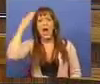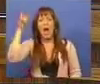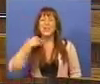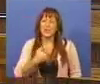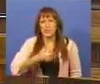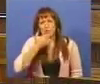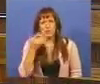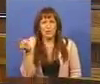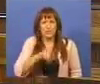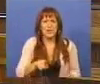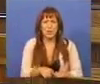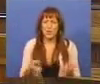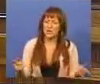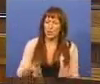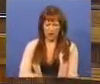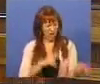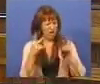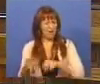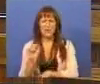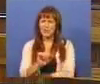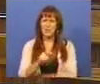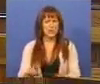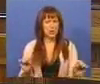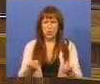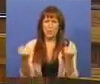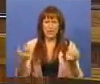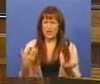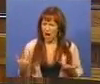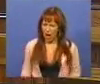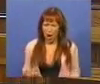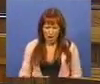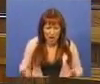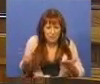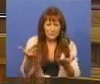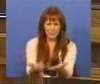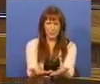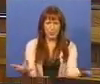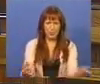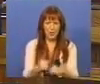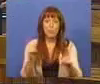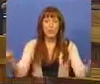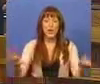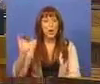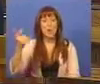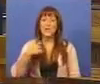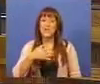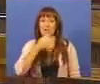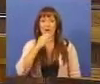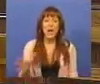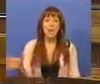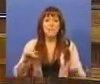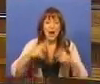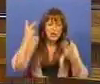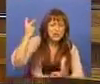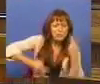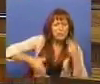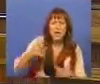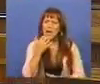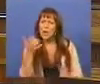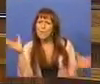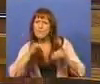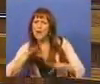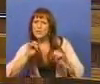um absurdo essa alteração que os partidos vêm aqui propor, porque quando se fala de maior escrutínio, de maior